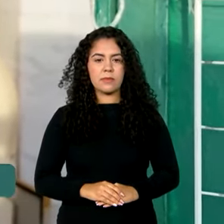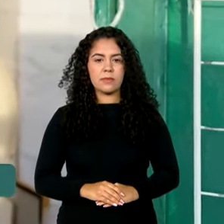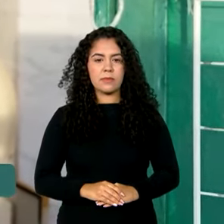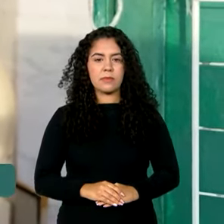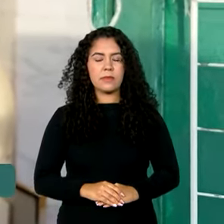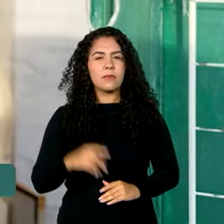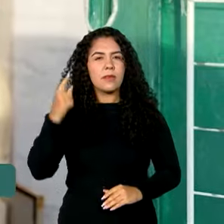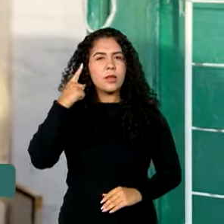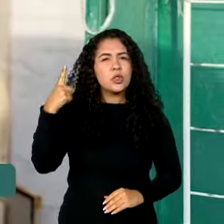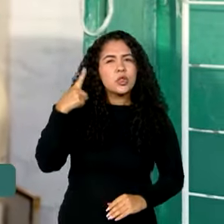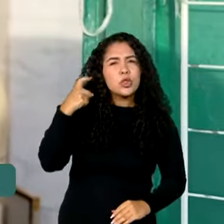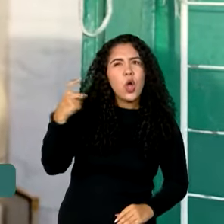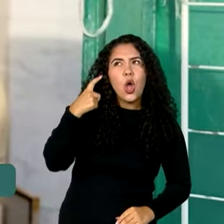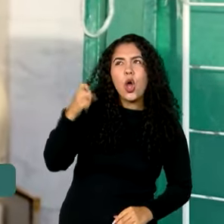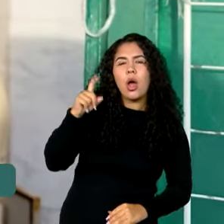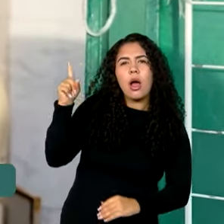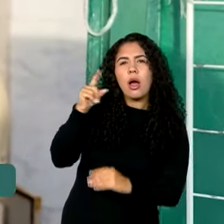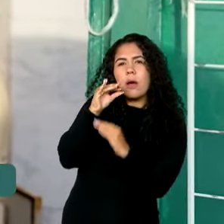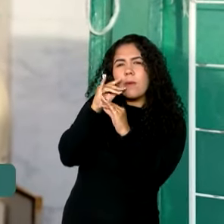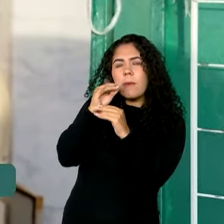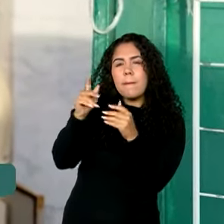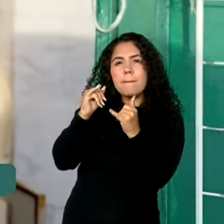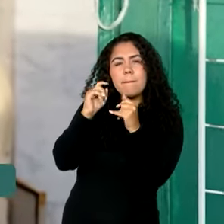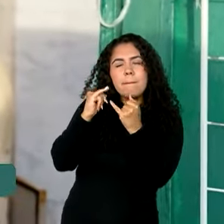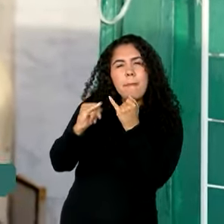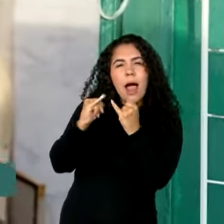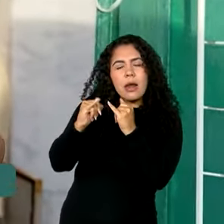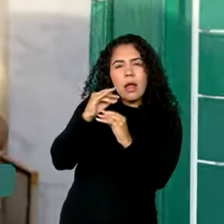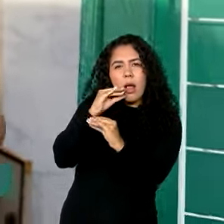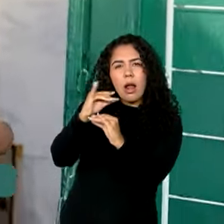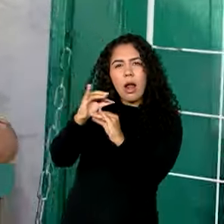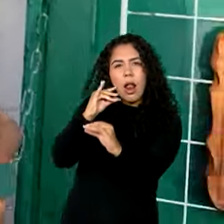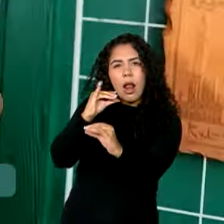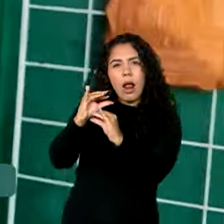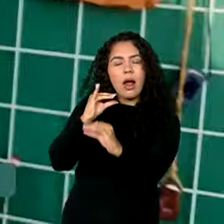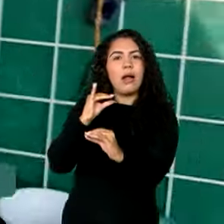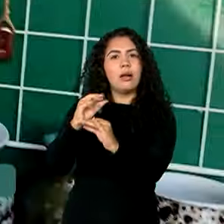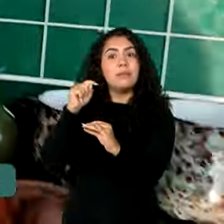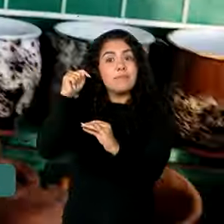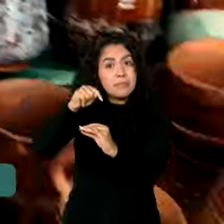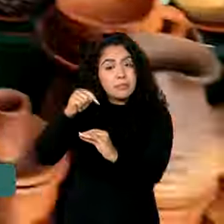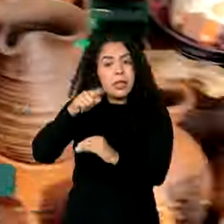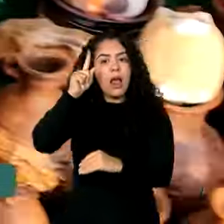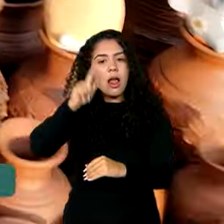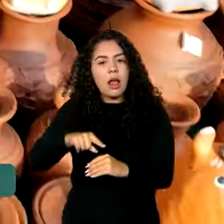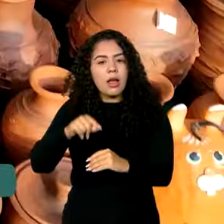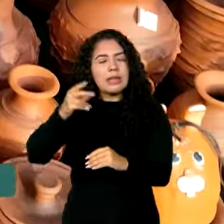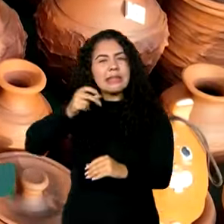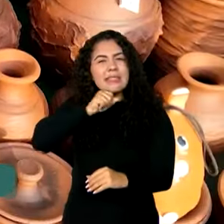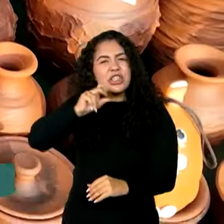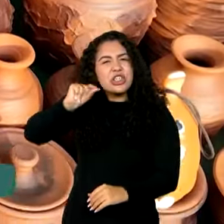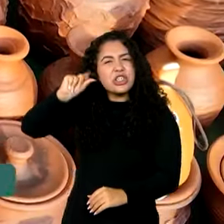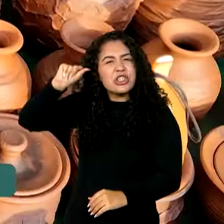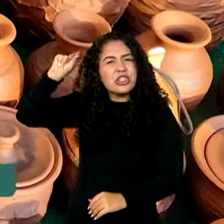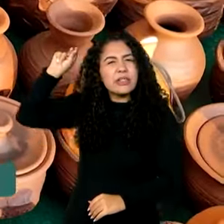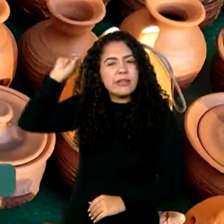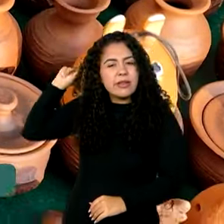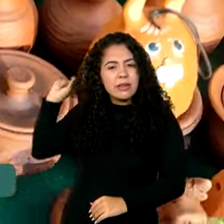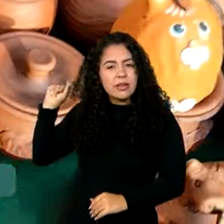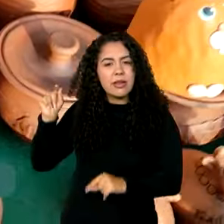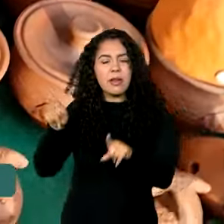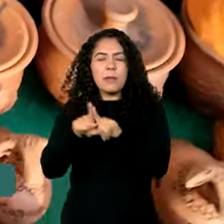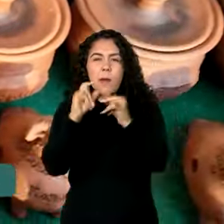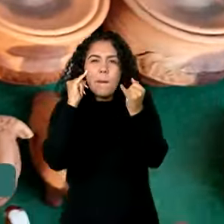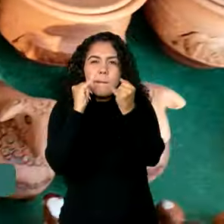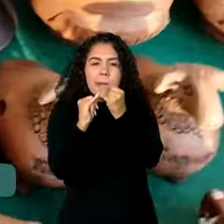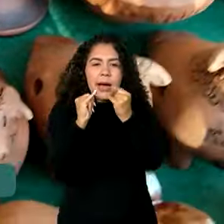O som, que parece o de uma flauta, vem da ocarina de barro, instrumento de sopro antigo e que muitas vezes